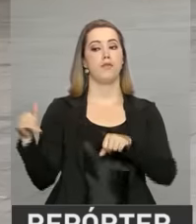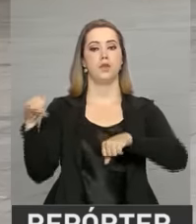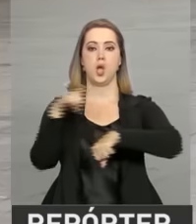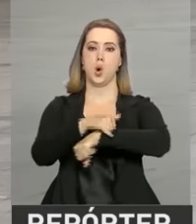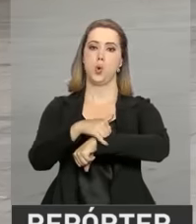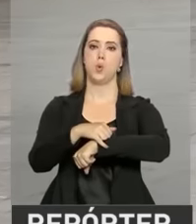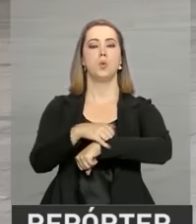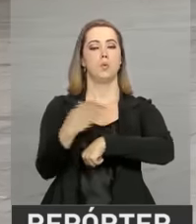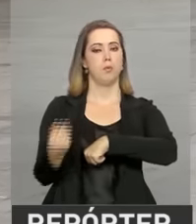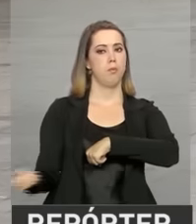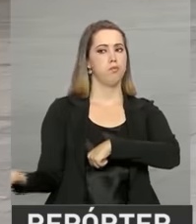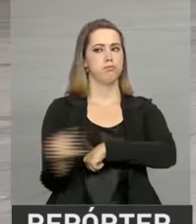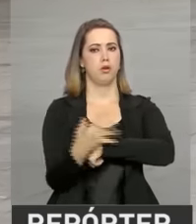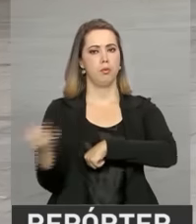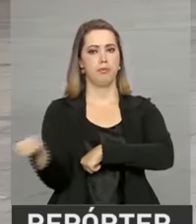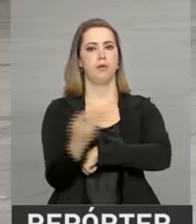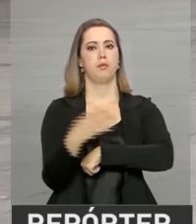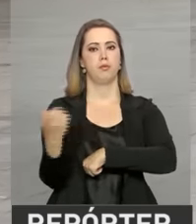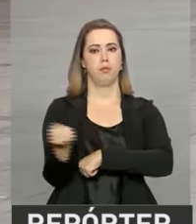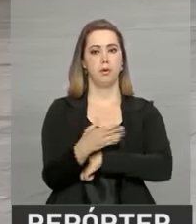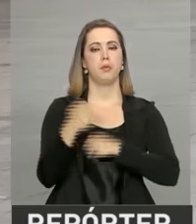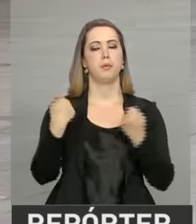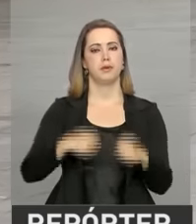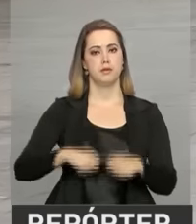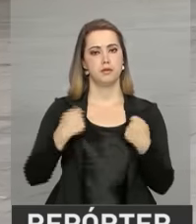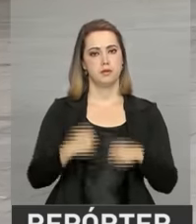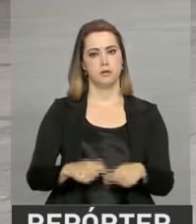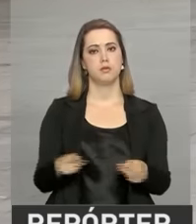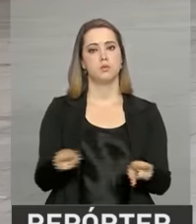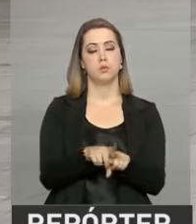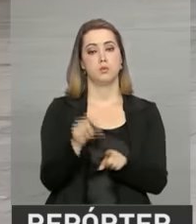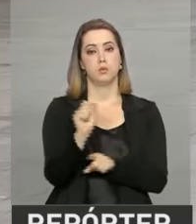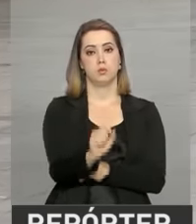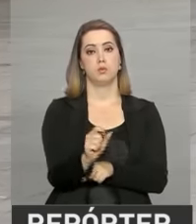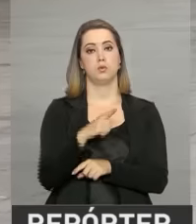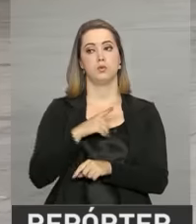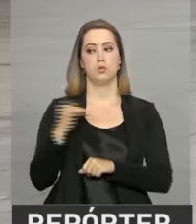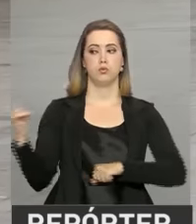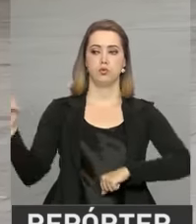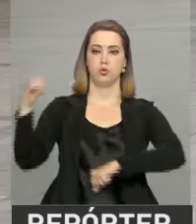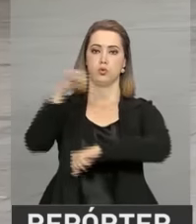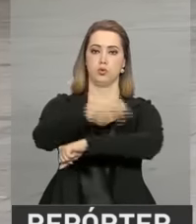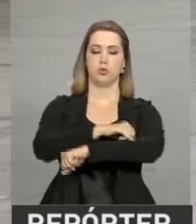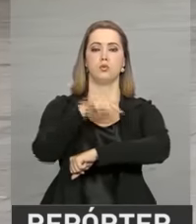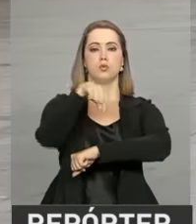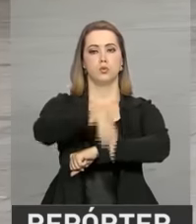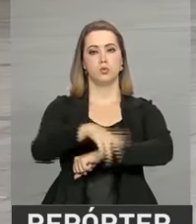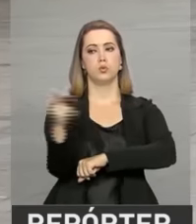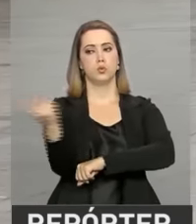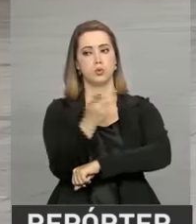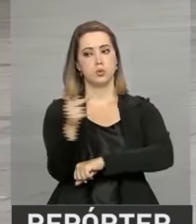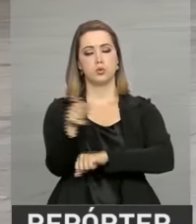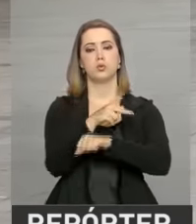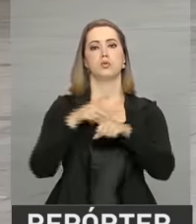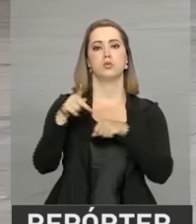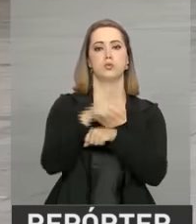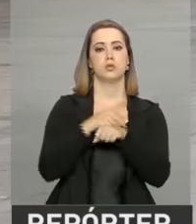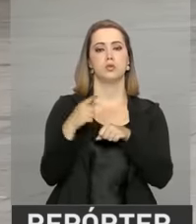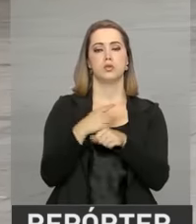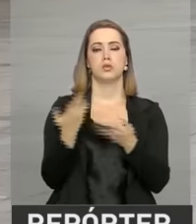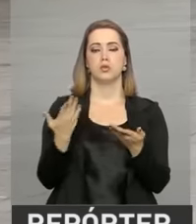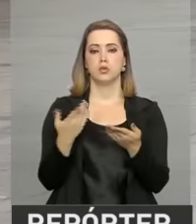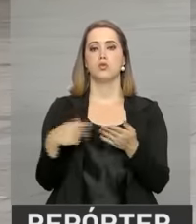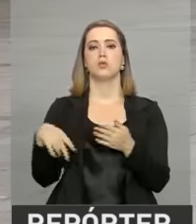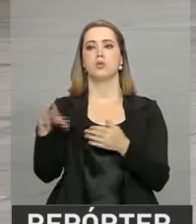serviços aéreos e prevê algumas ações, entre elas a possibilidade de aeronaves de empresas aéreas dos dois países sobrevoarem